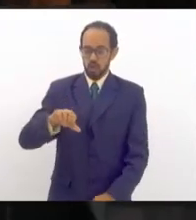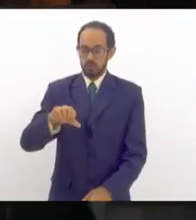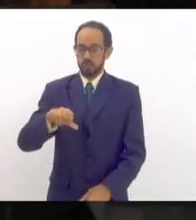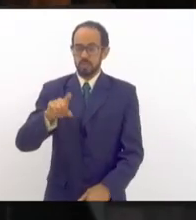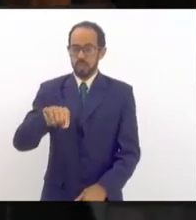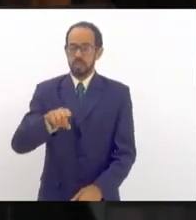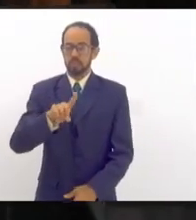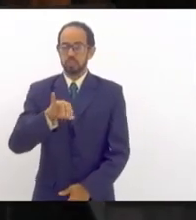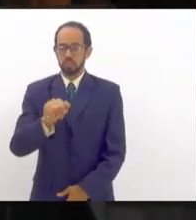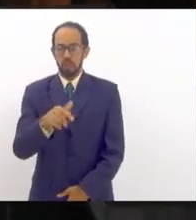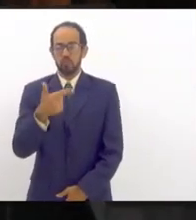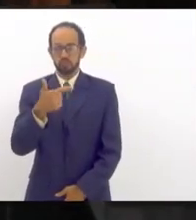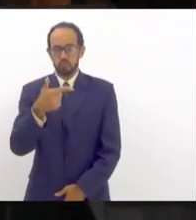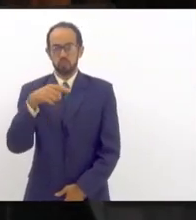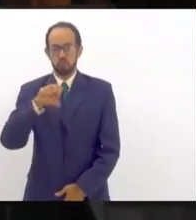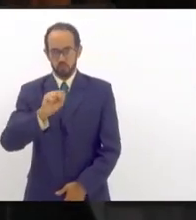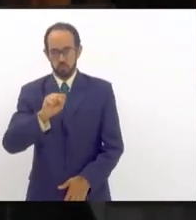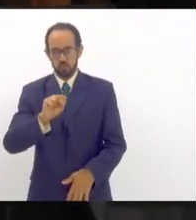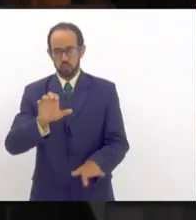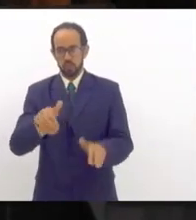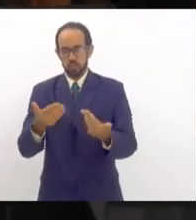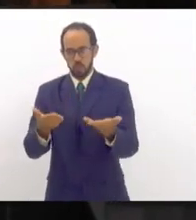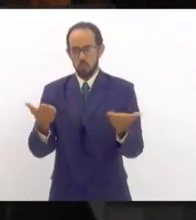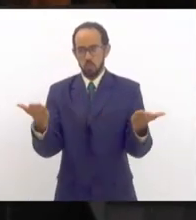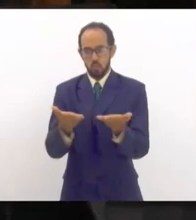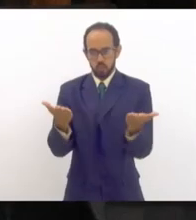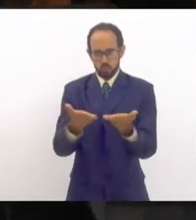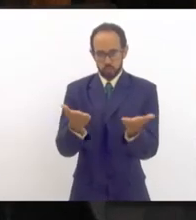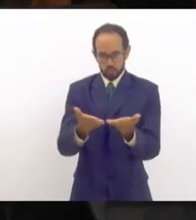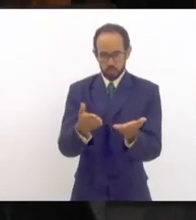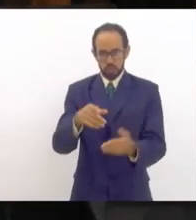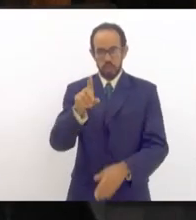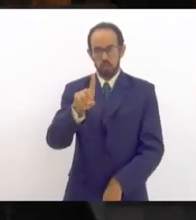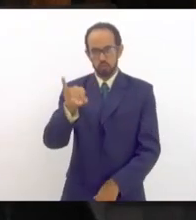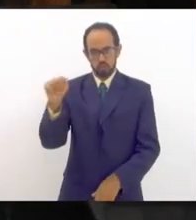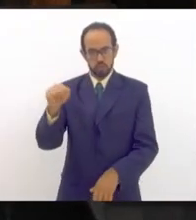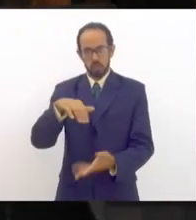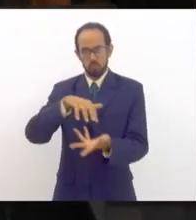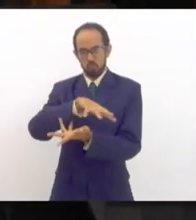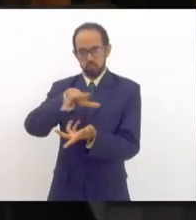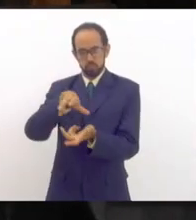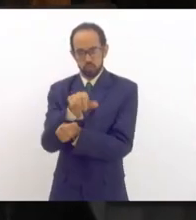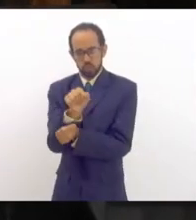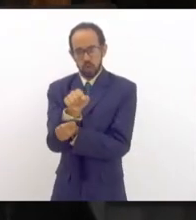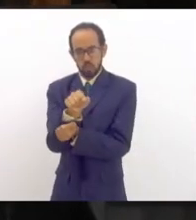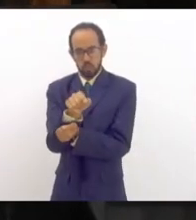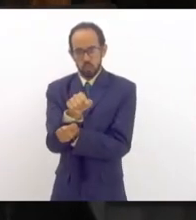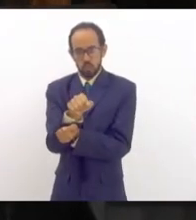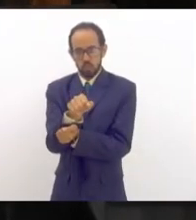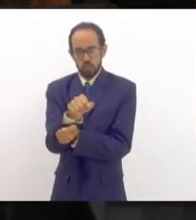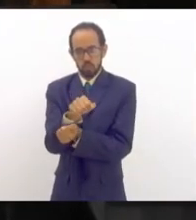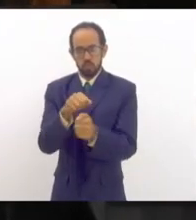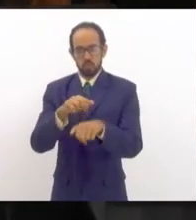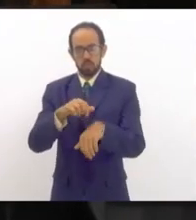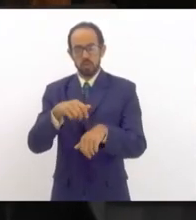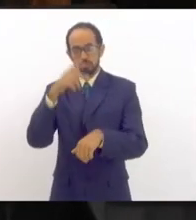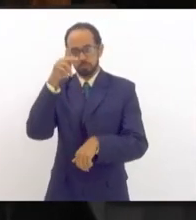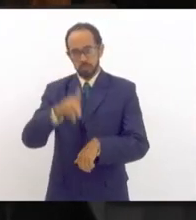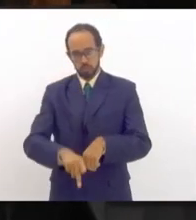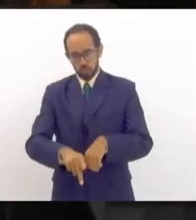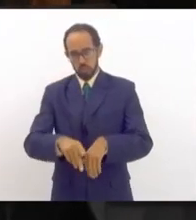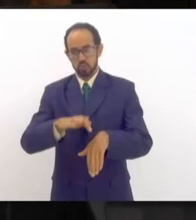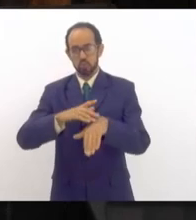comemora dia 28 Então hoje é o dia mundial das pessoas